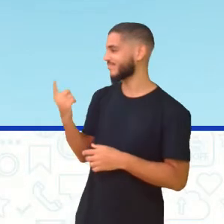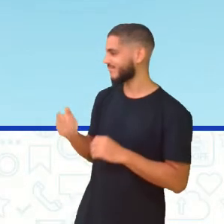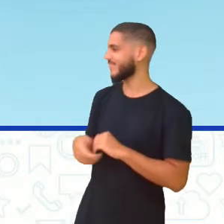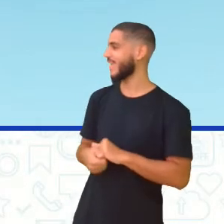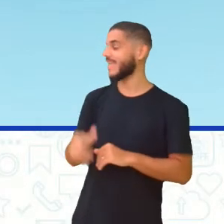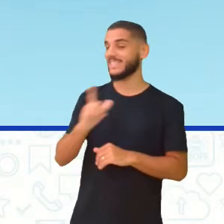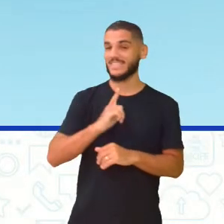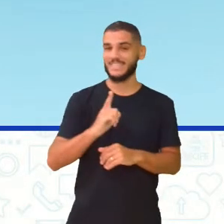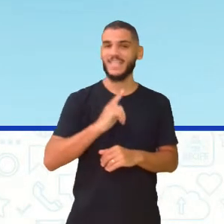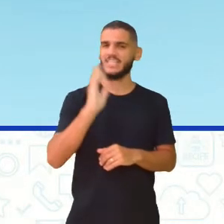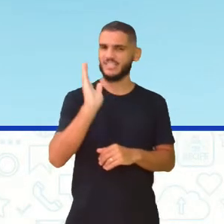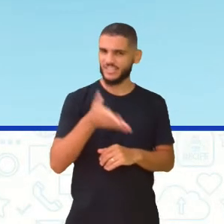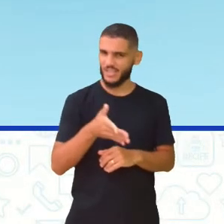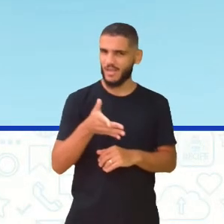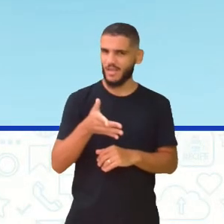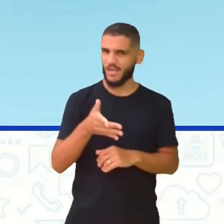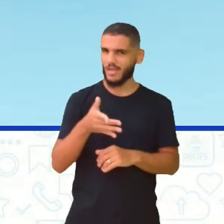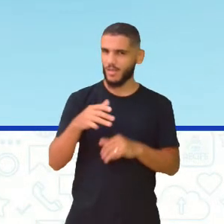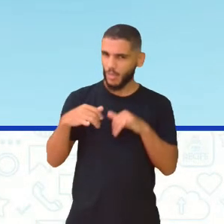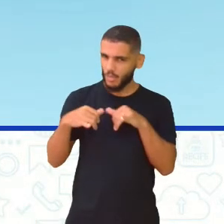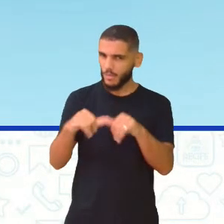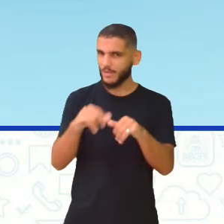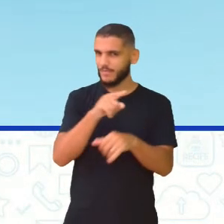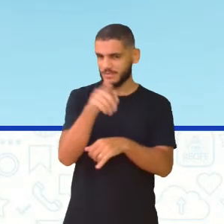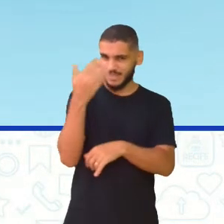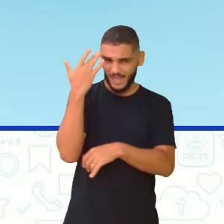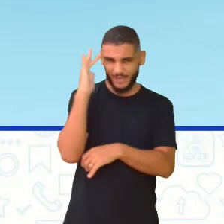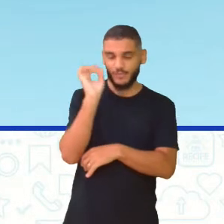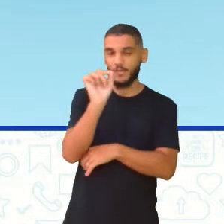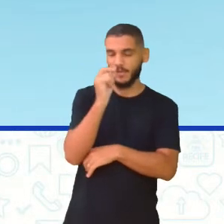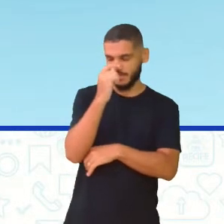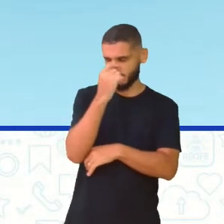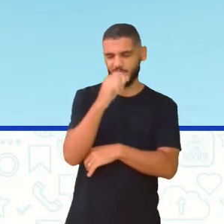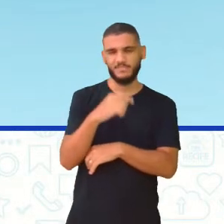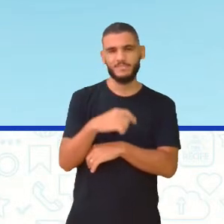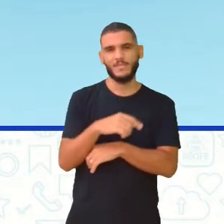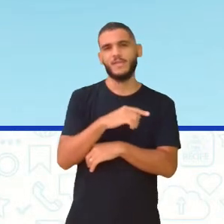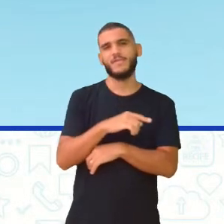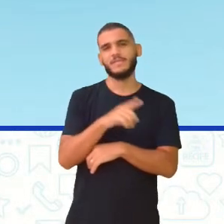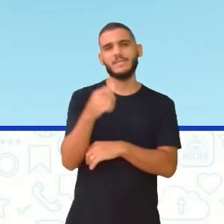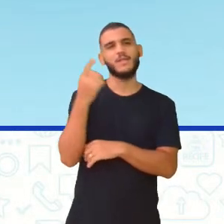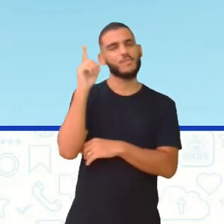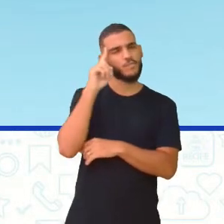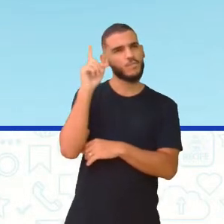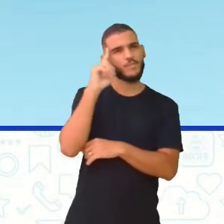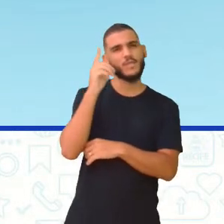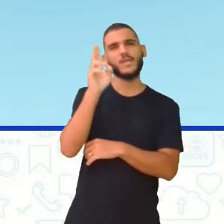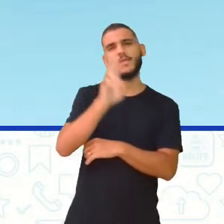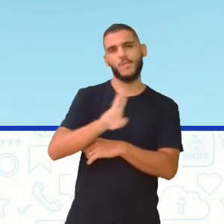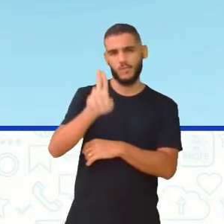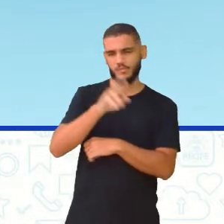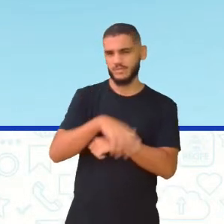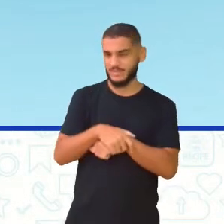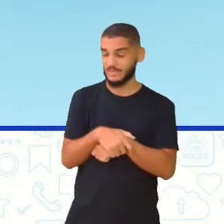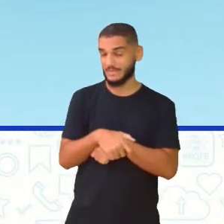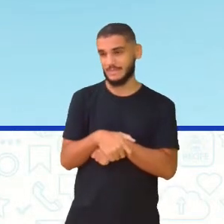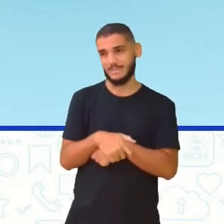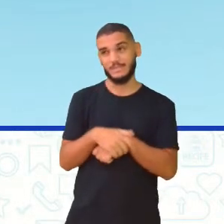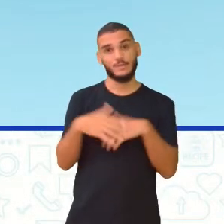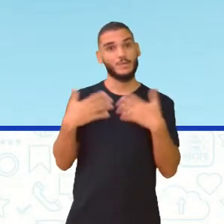existem esses alimentos no mercado? O que é que vocês acham? Será que no nosso dia a dia a gente já consegue ver